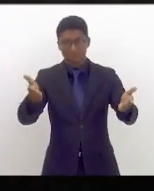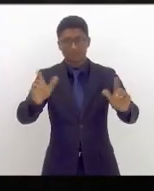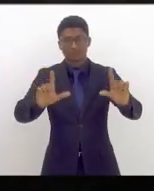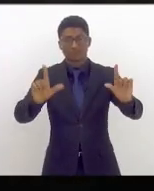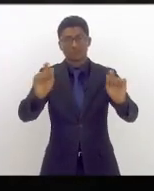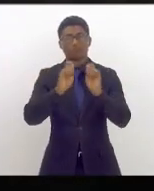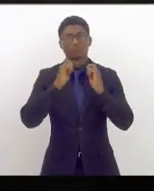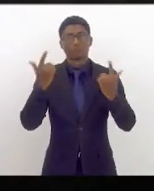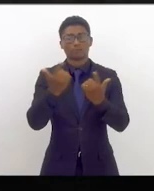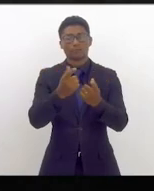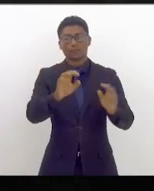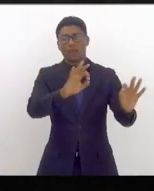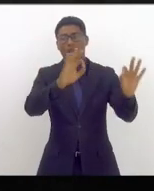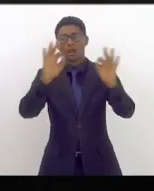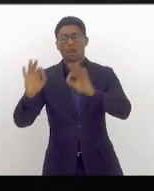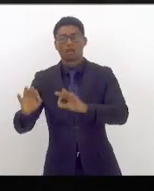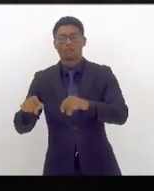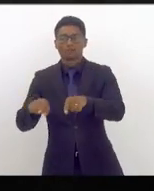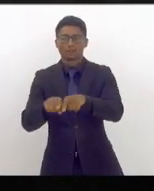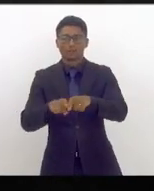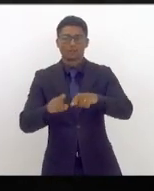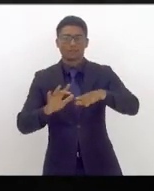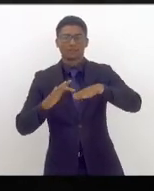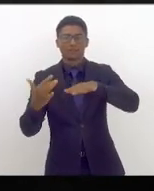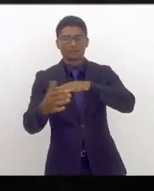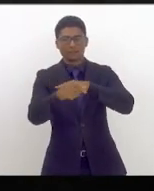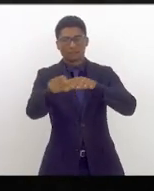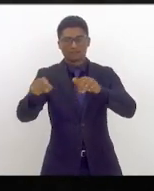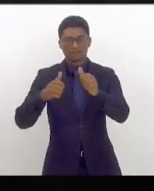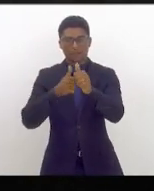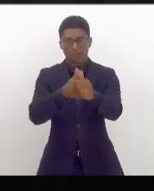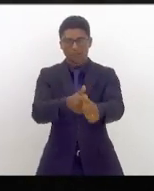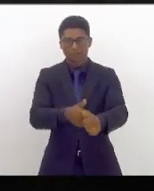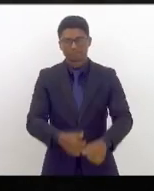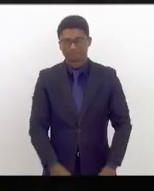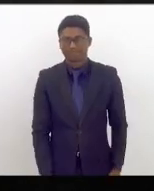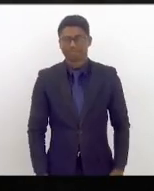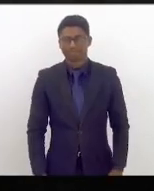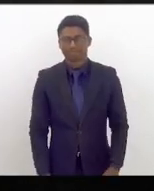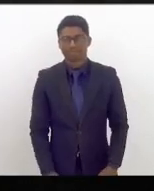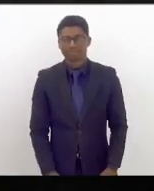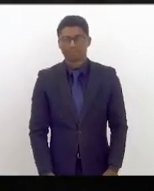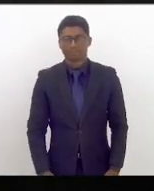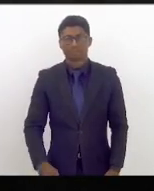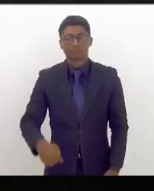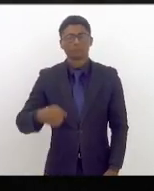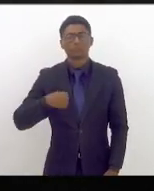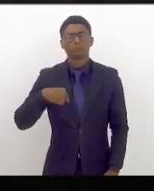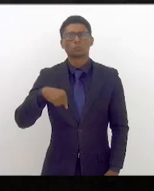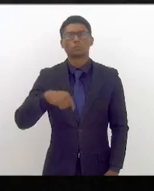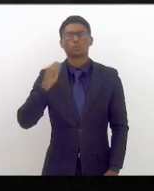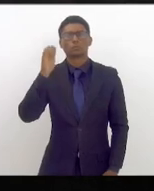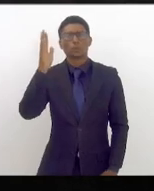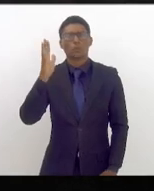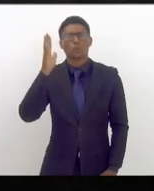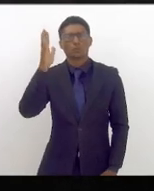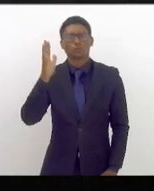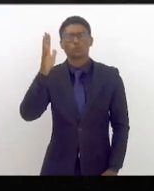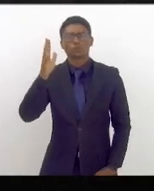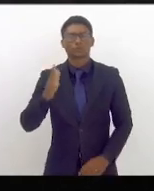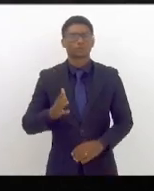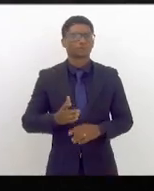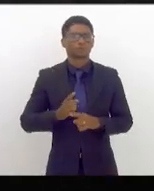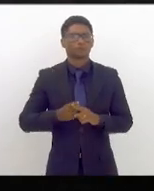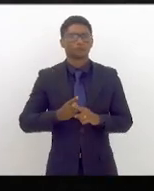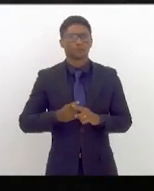alérgica e aquele que nos acompanham pelas redes sociais este pronunciamento Presidente gostaria até